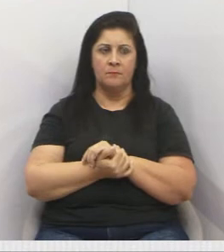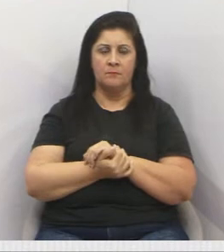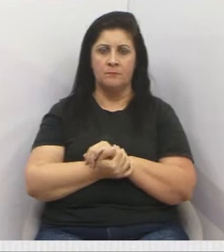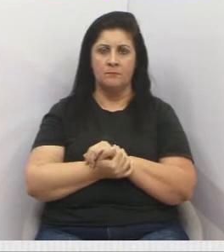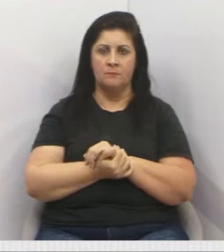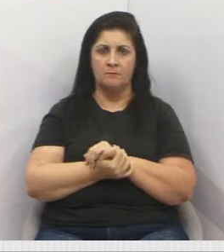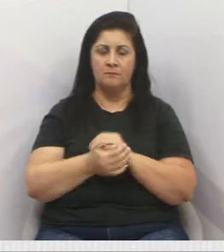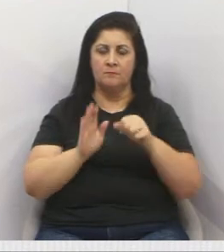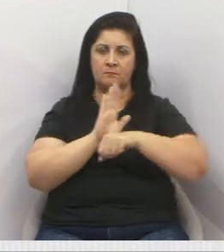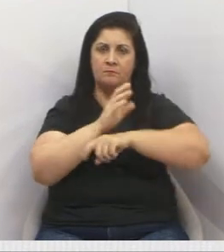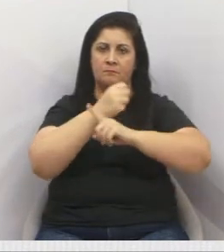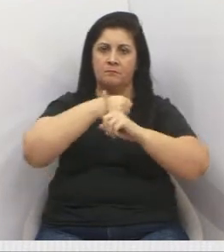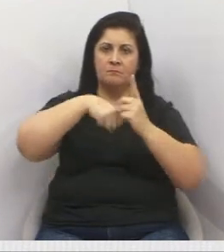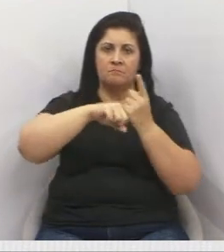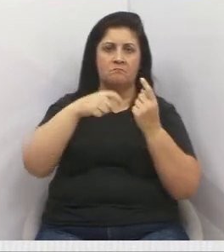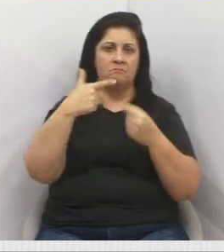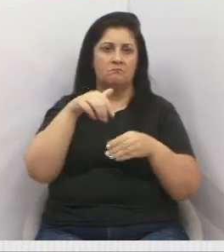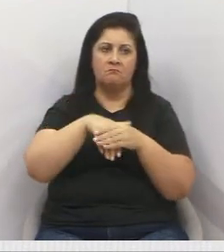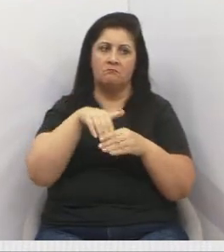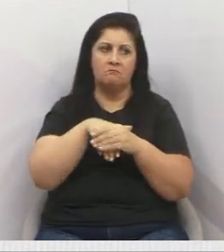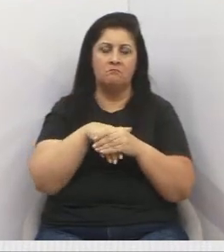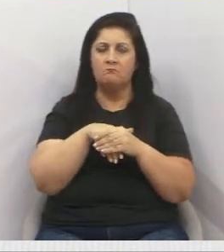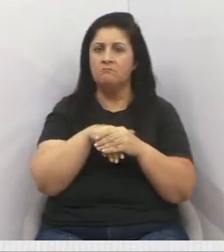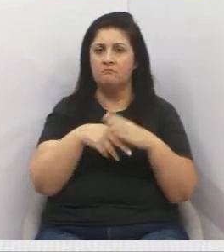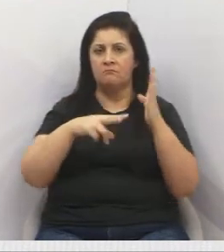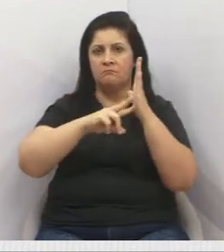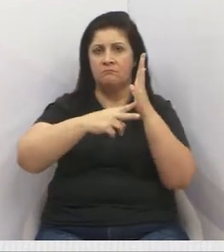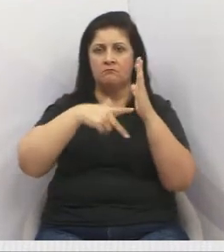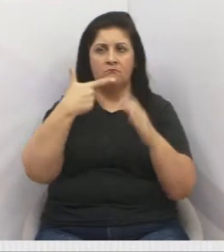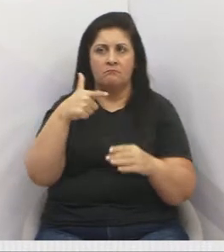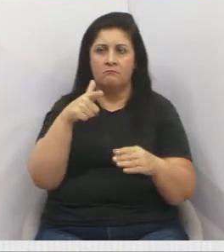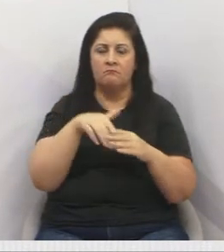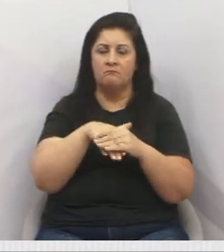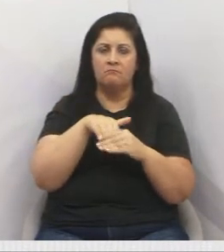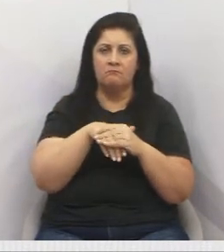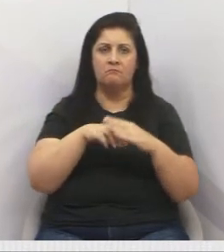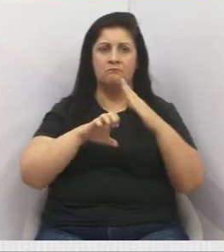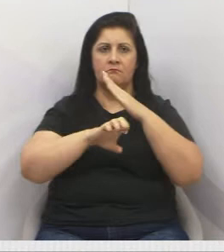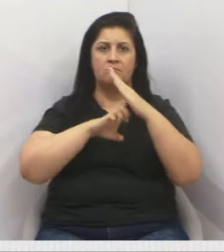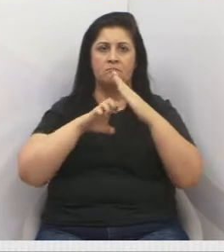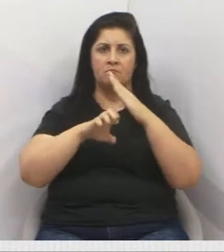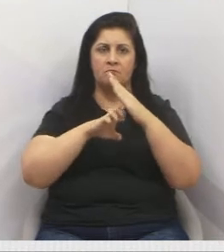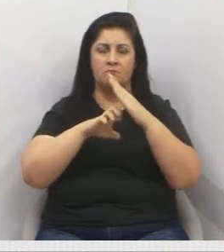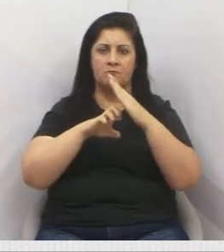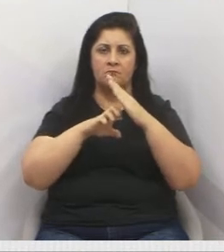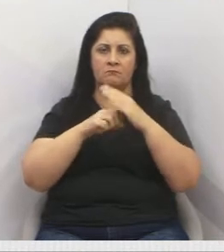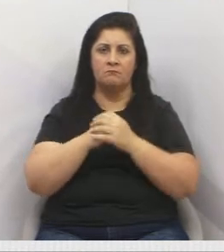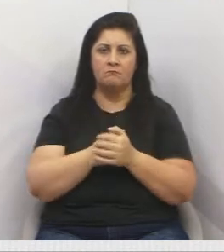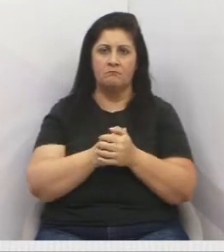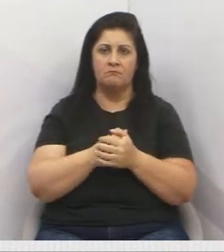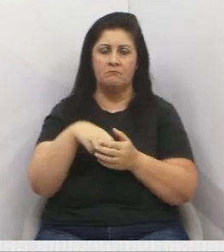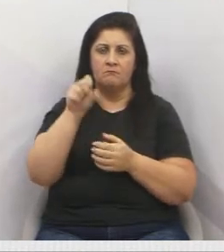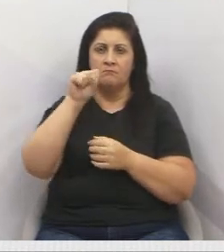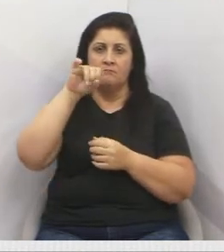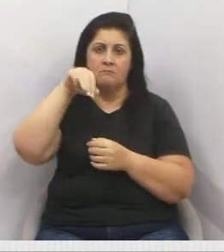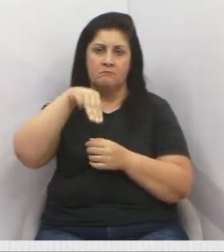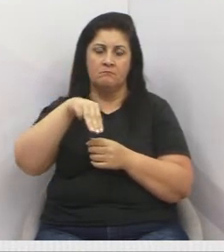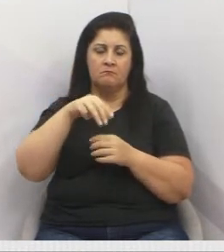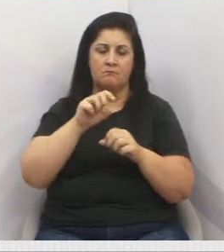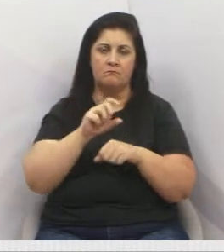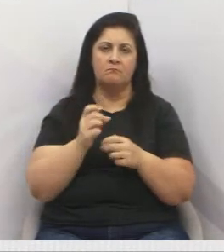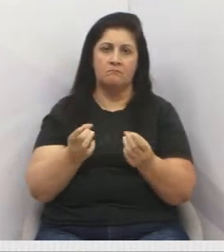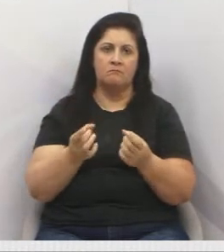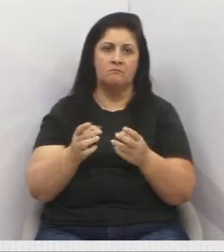Movimentos populares em branco, entidades de classe sindical em branco, empresas ou entidades profissionais, Sincomércio,